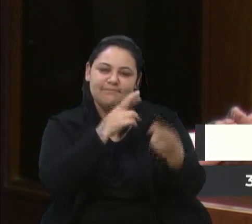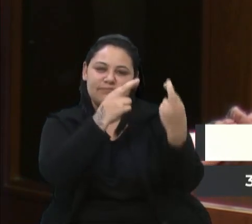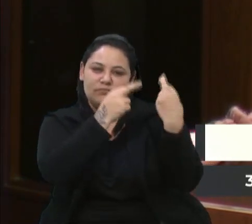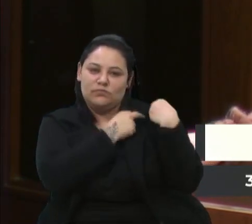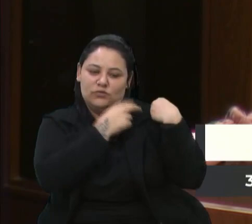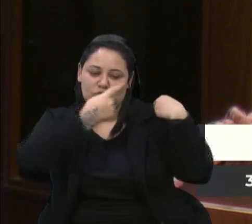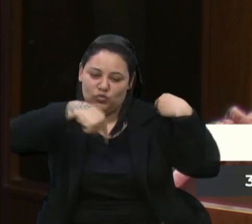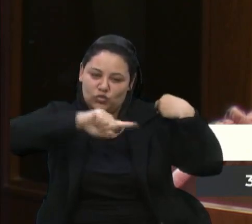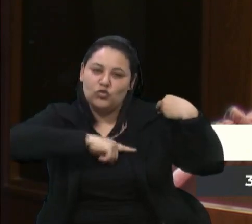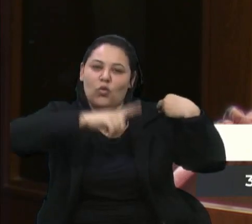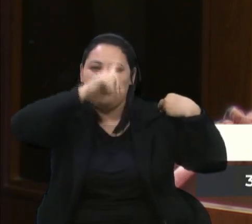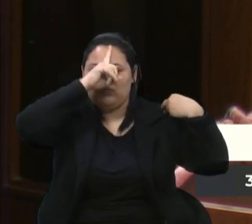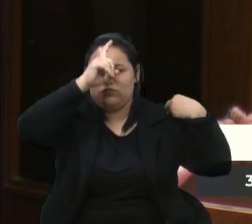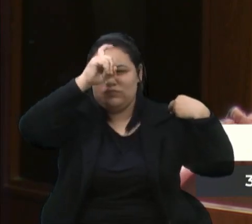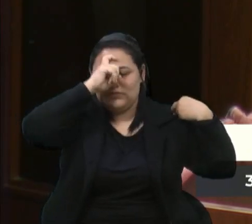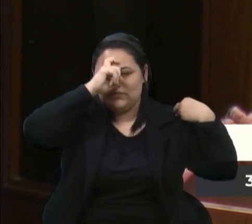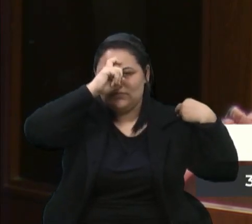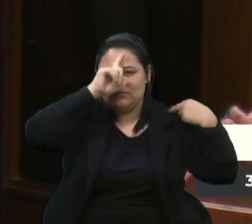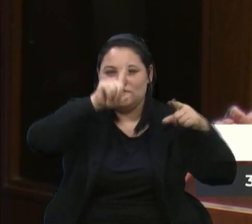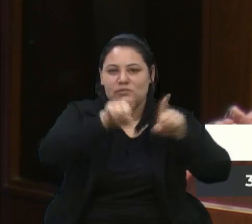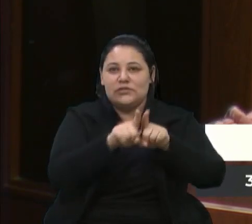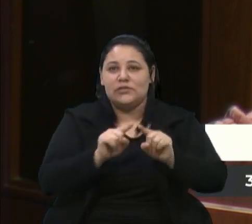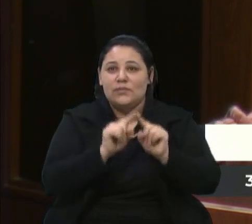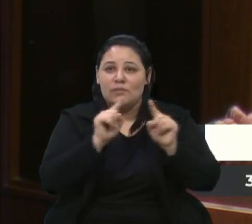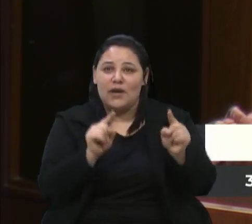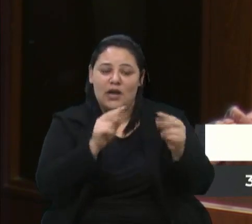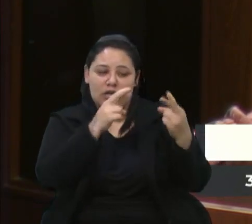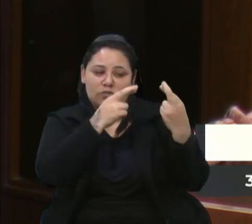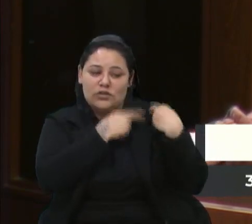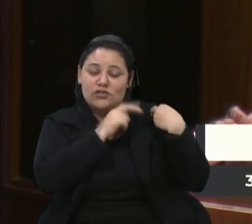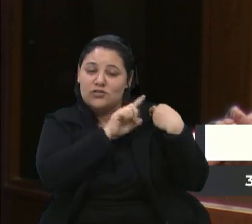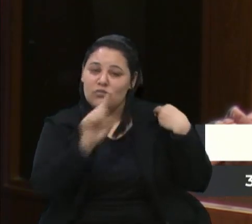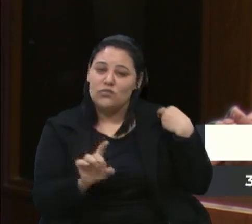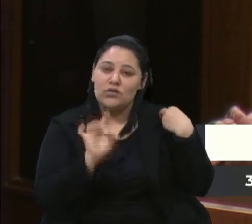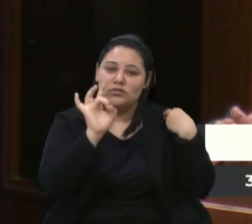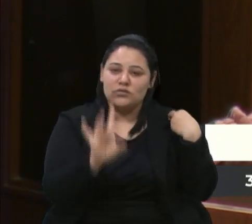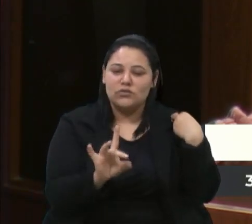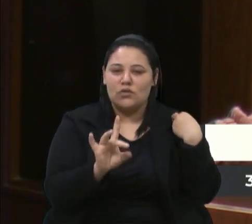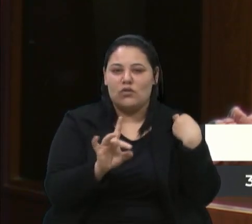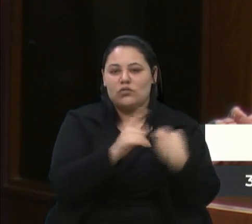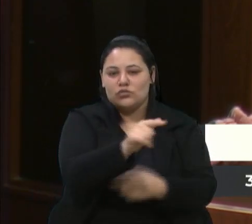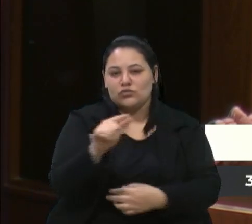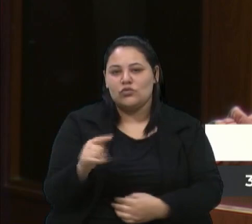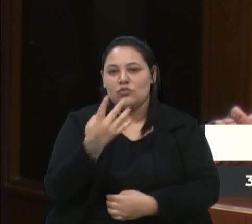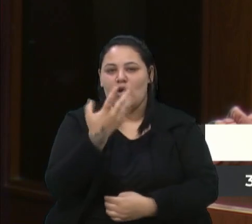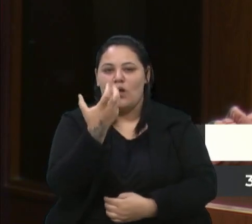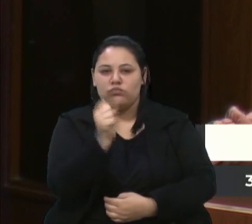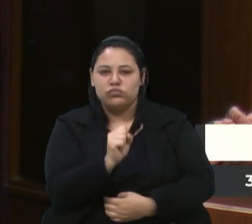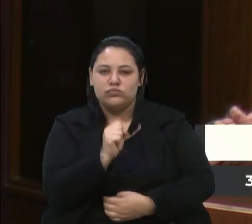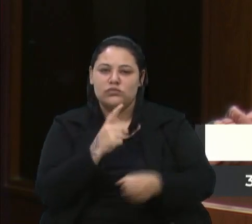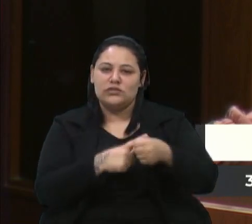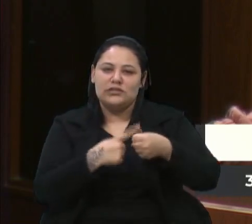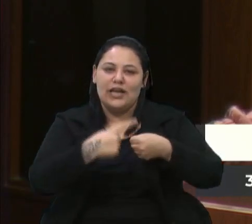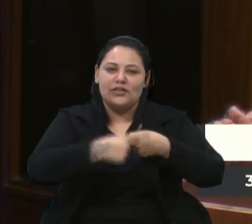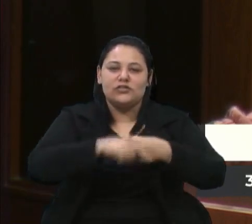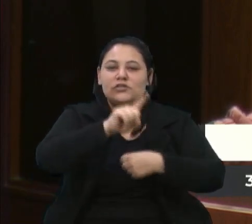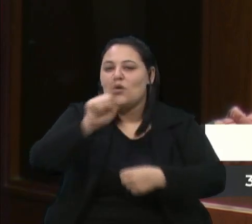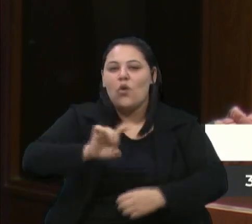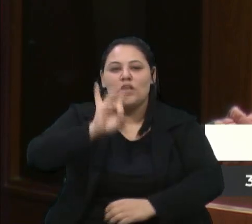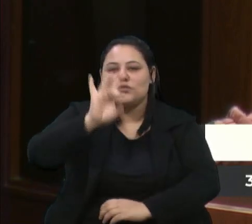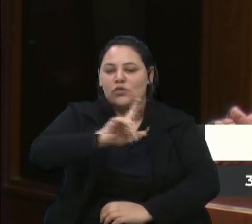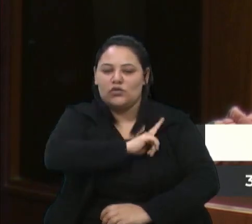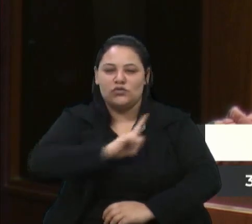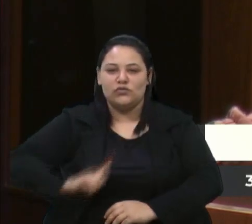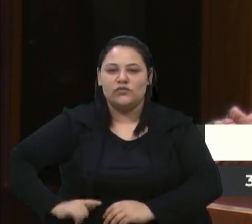esse hospital. Mas a responsabilidade não é só dos outros 48 municípios, não é só do